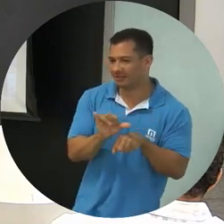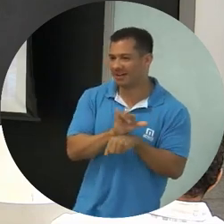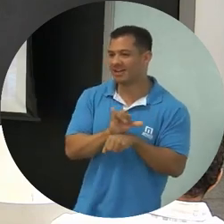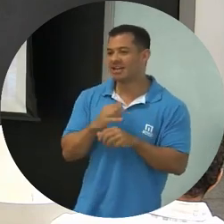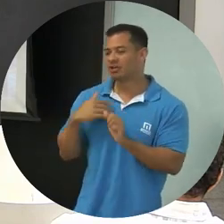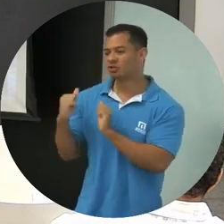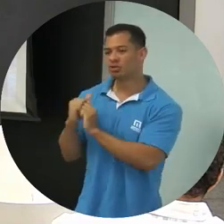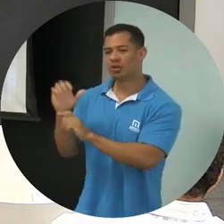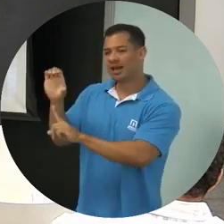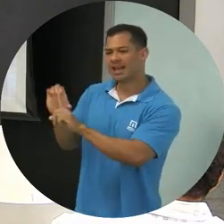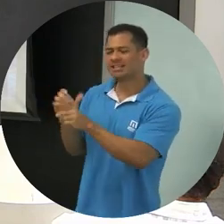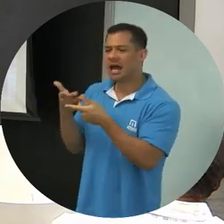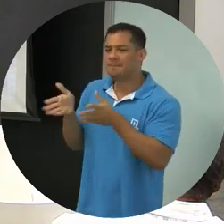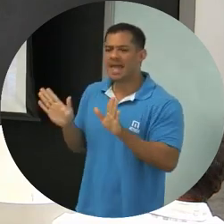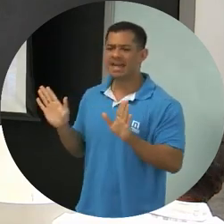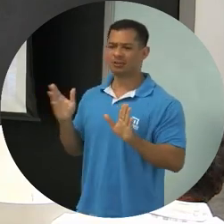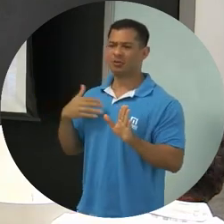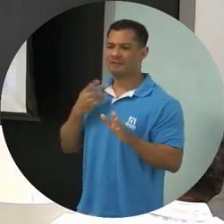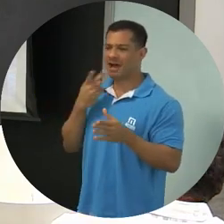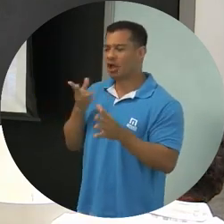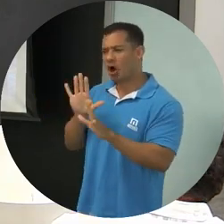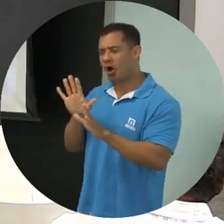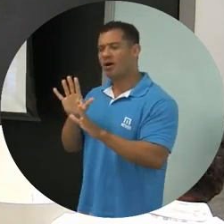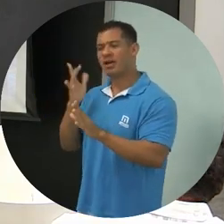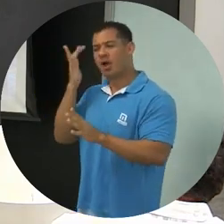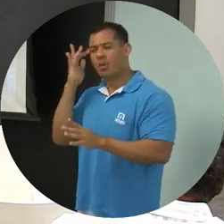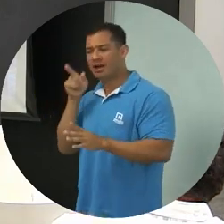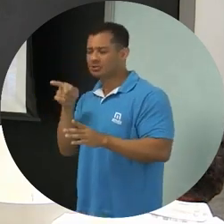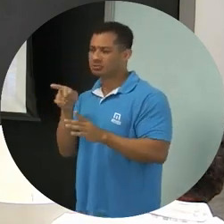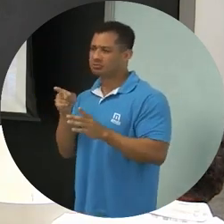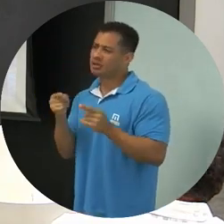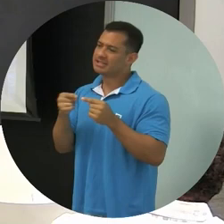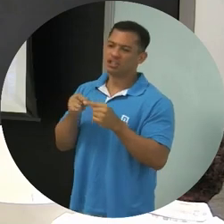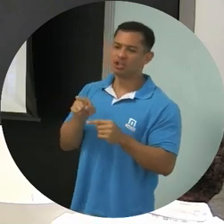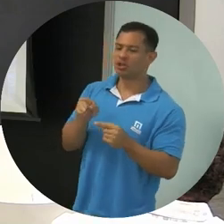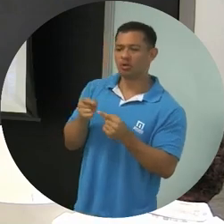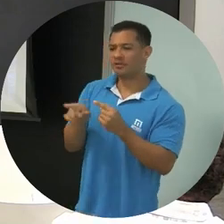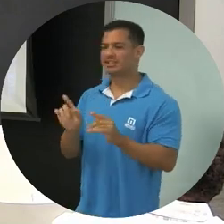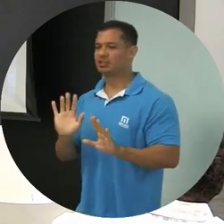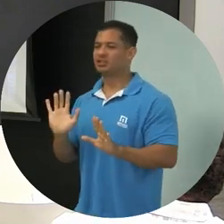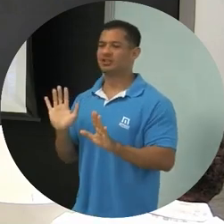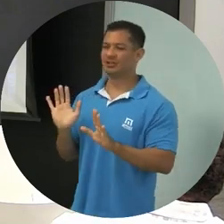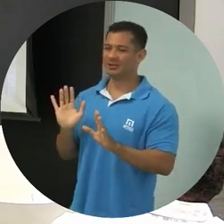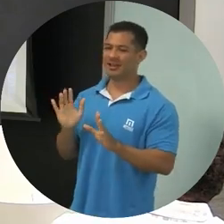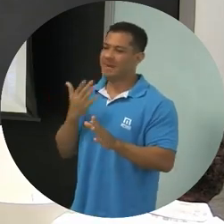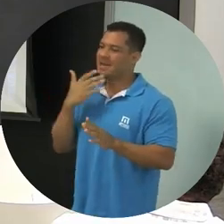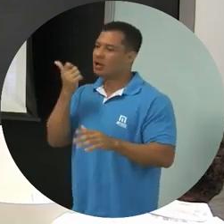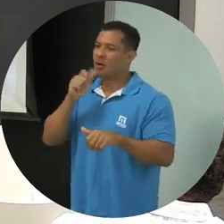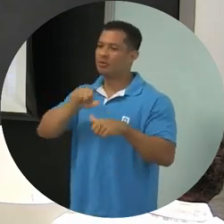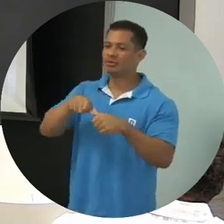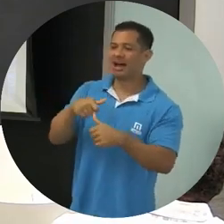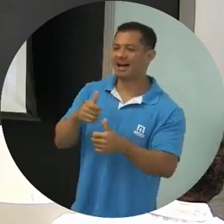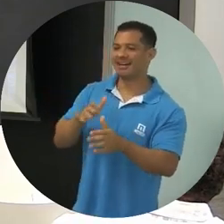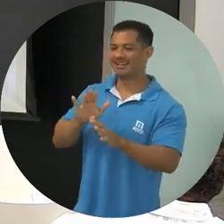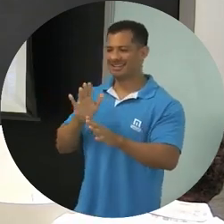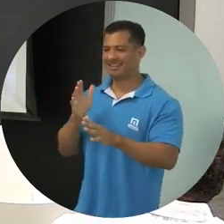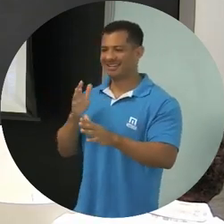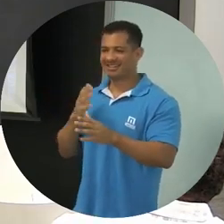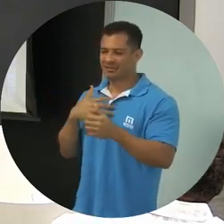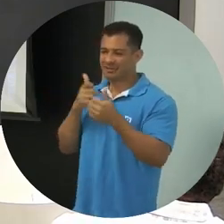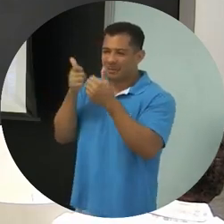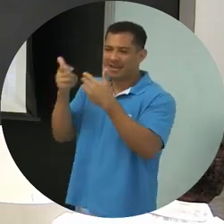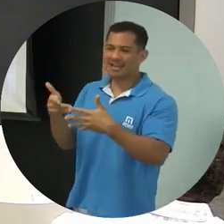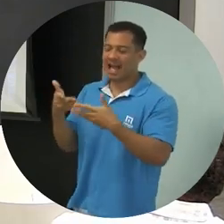forma assim bem aberta, a gente vê, se faz sentido ou não faz sentido. Isso aqui é melhor você fazer de outra forma, tal forma, porque não vai fazer